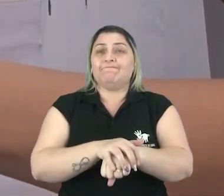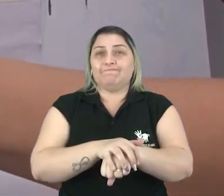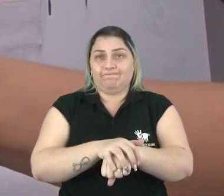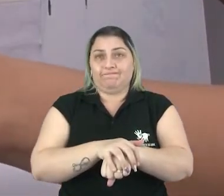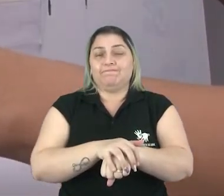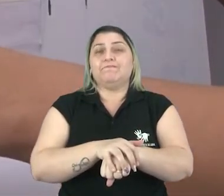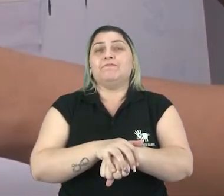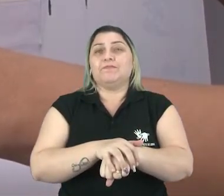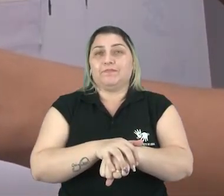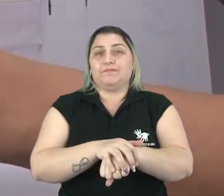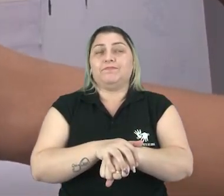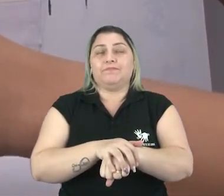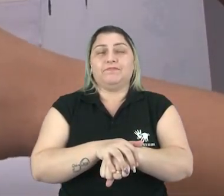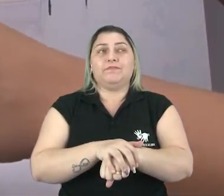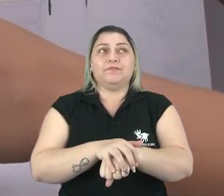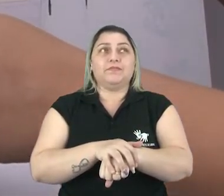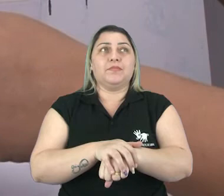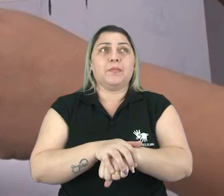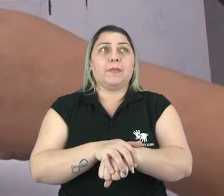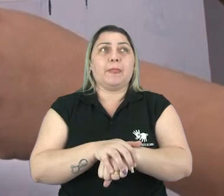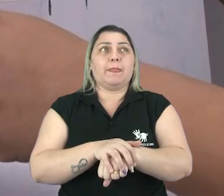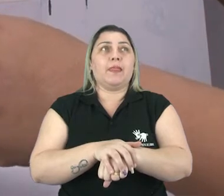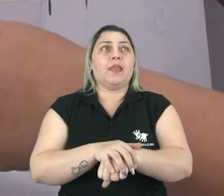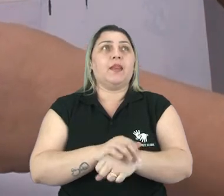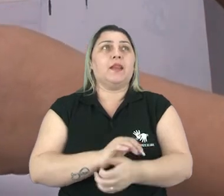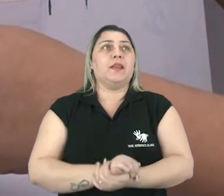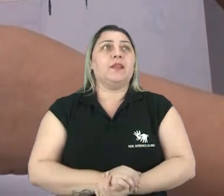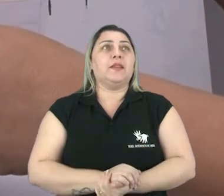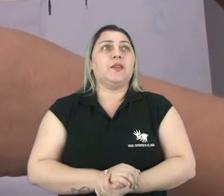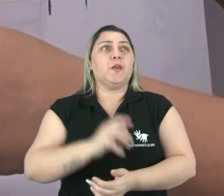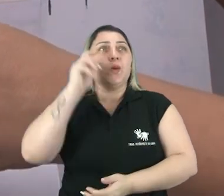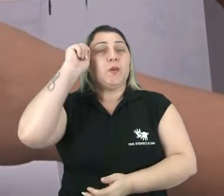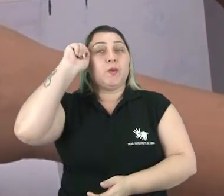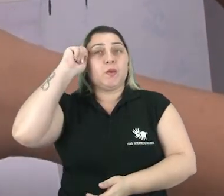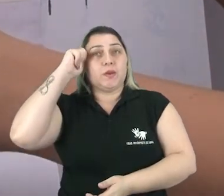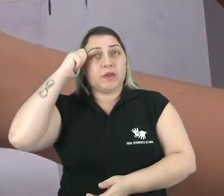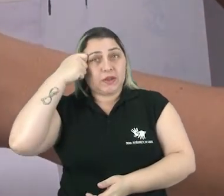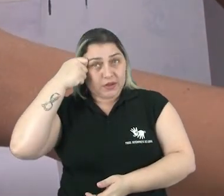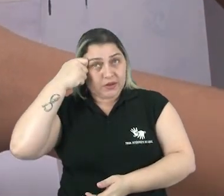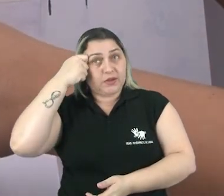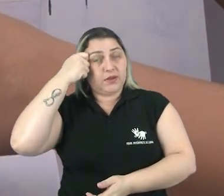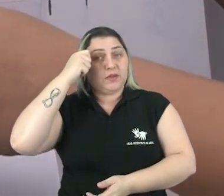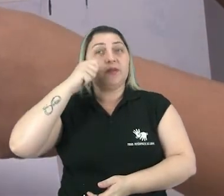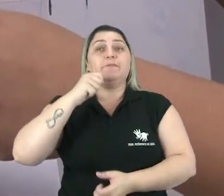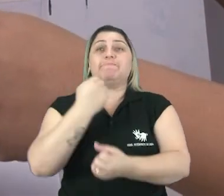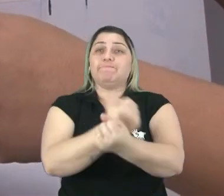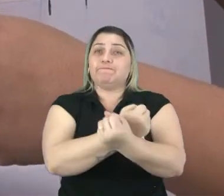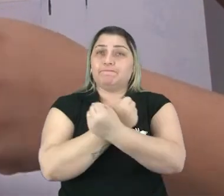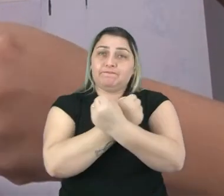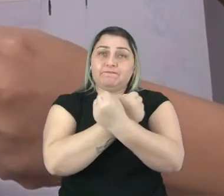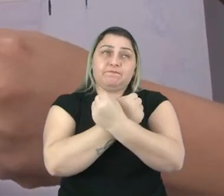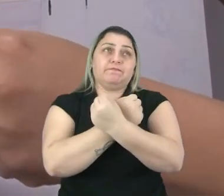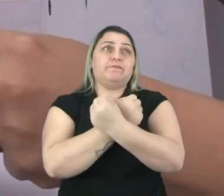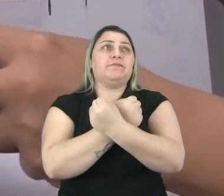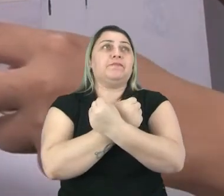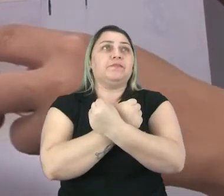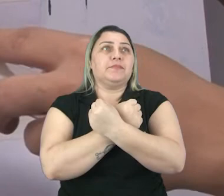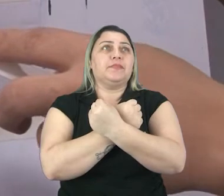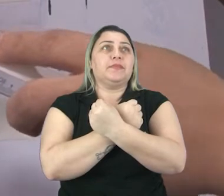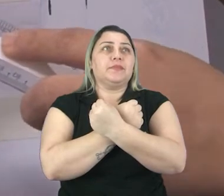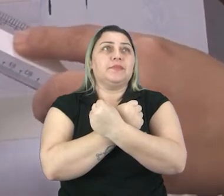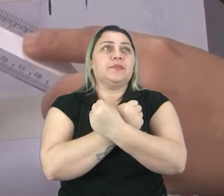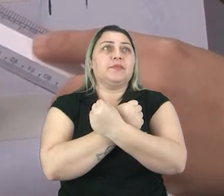colonial, processo de colonização, tá? Escravocrata, onde eles faziam os africanos de escravos, tá? Em